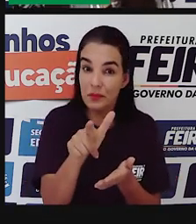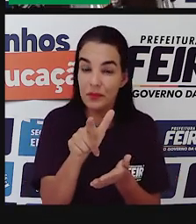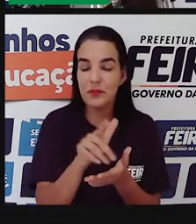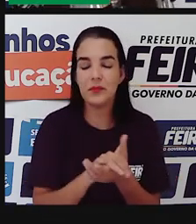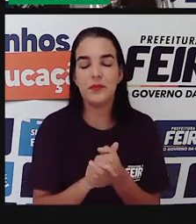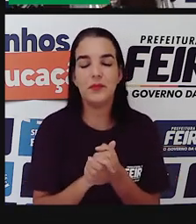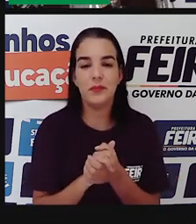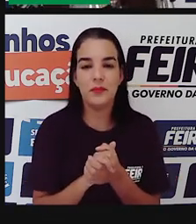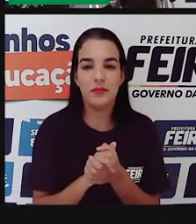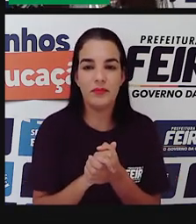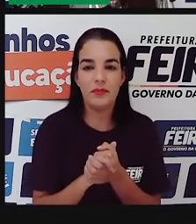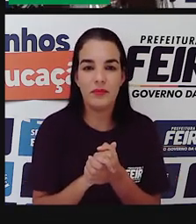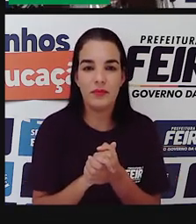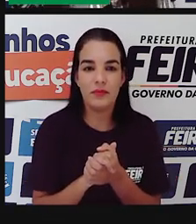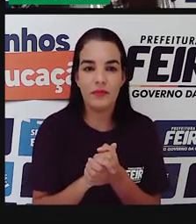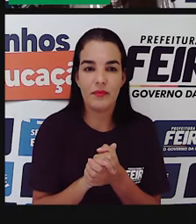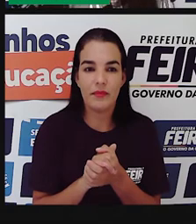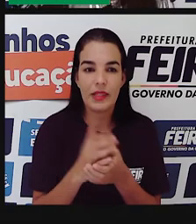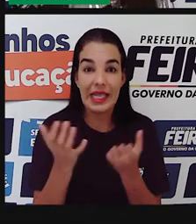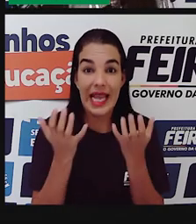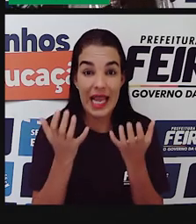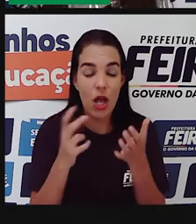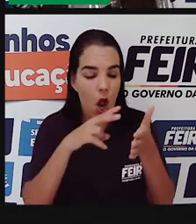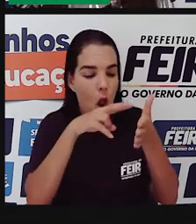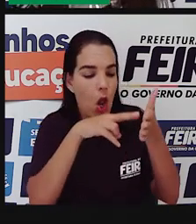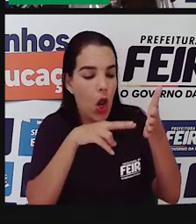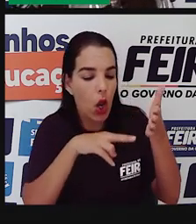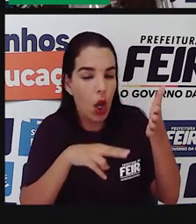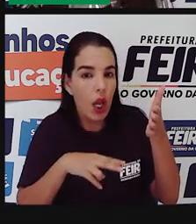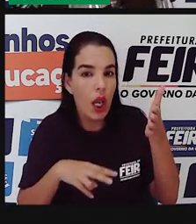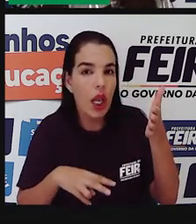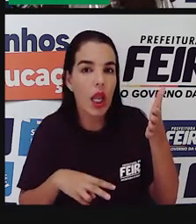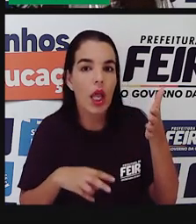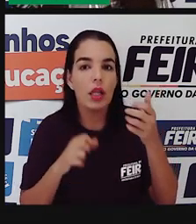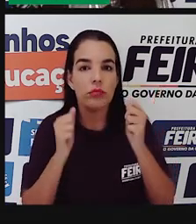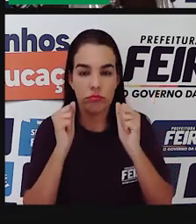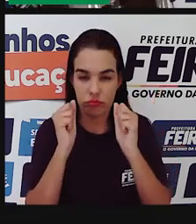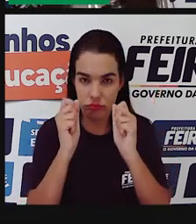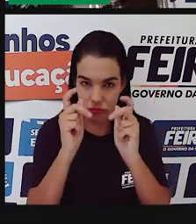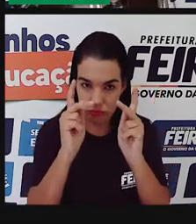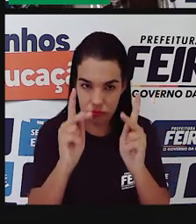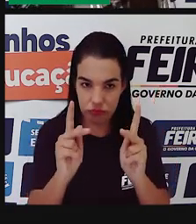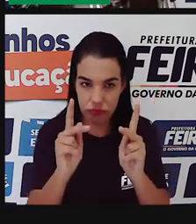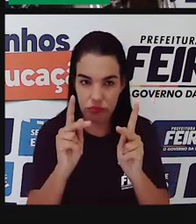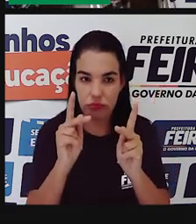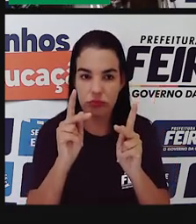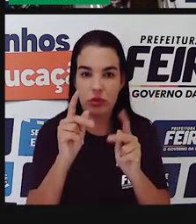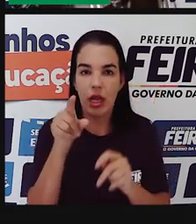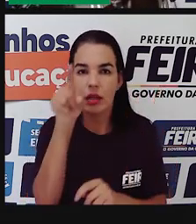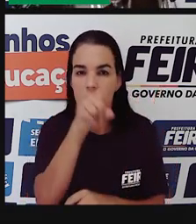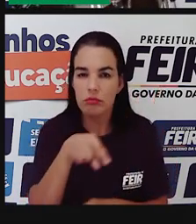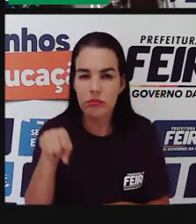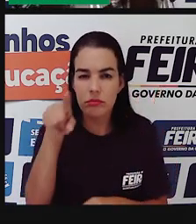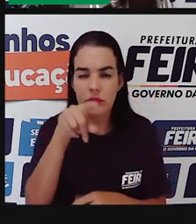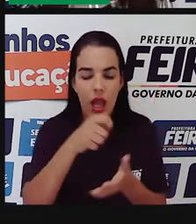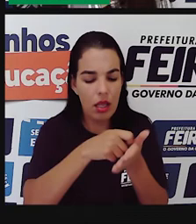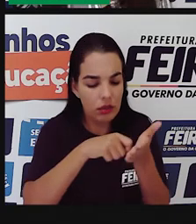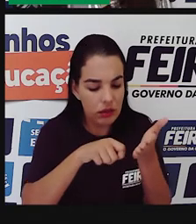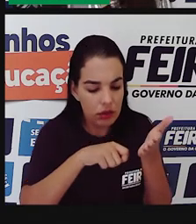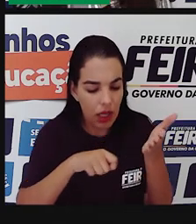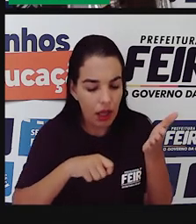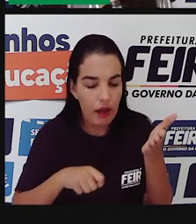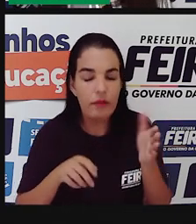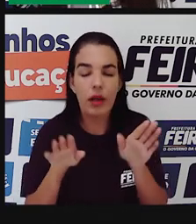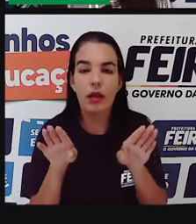Negro, e eu quero que vocês leiam esses trechos e escrevam no caderno de